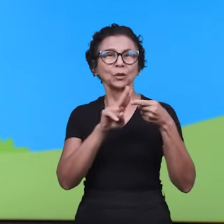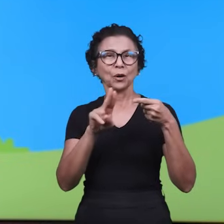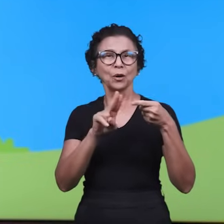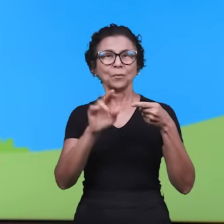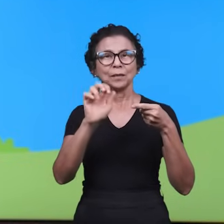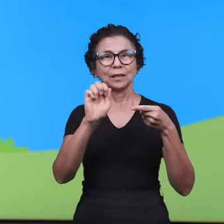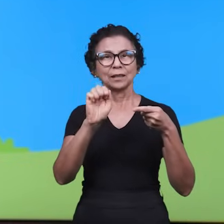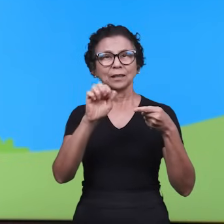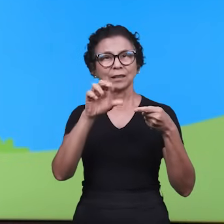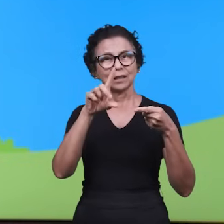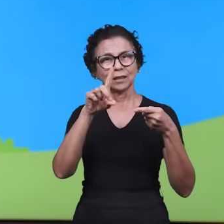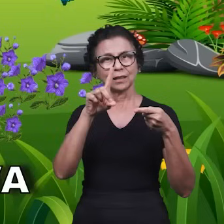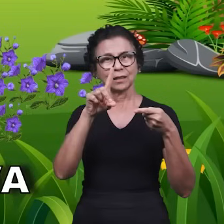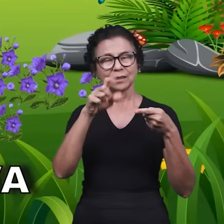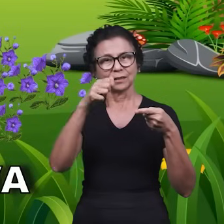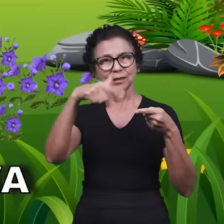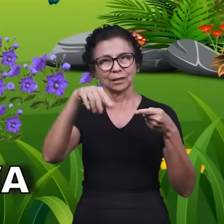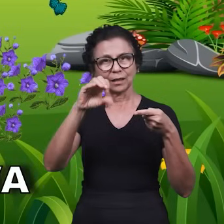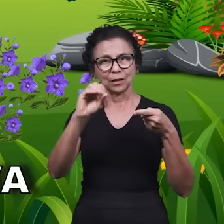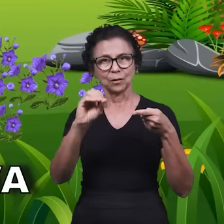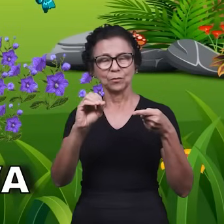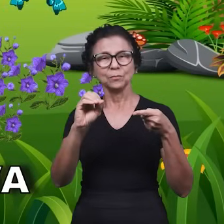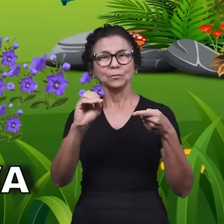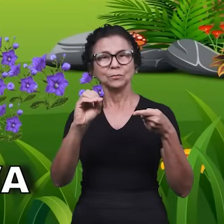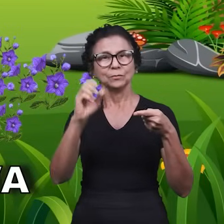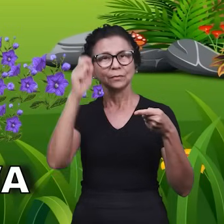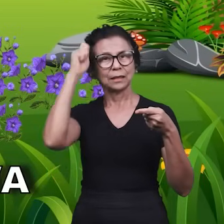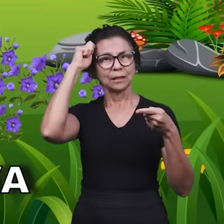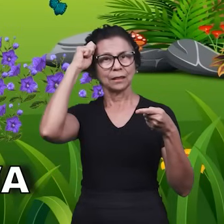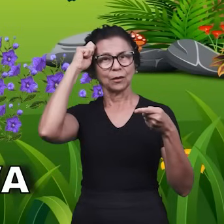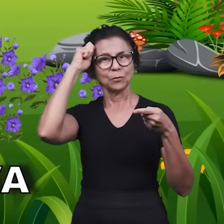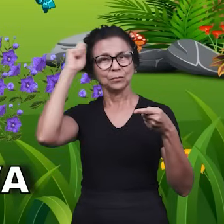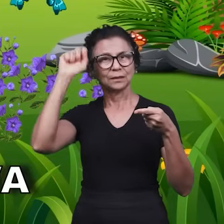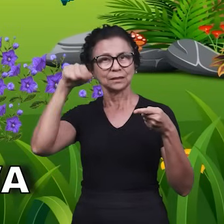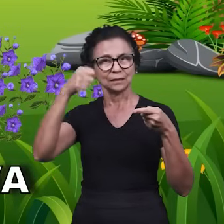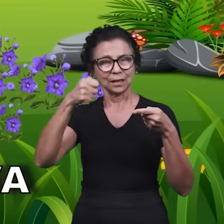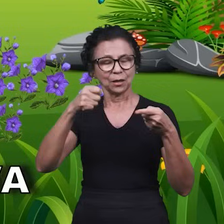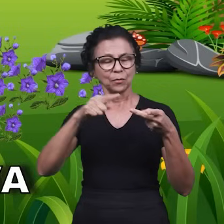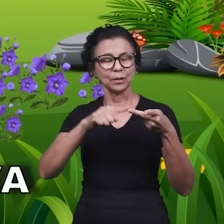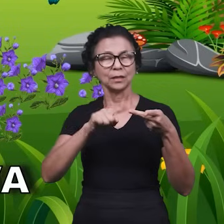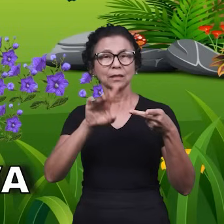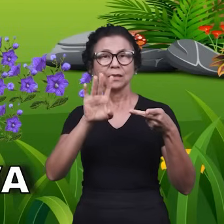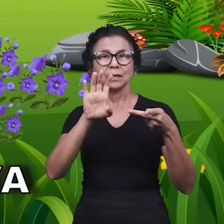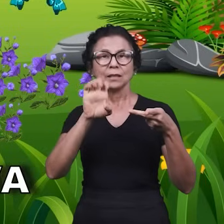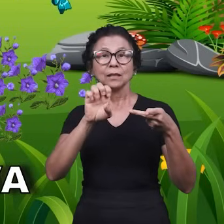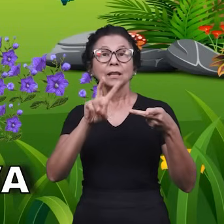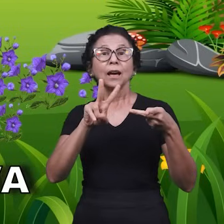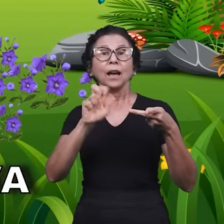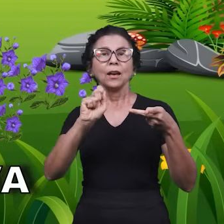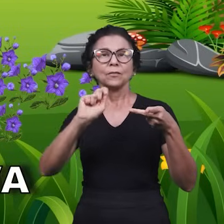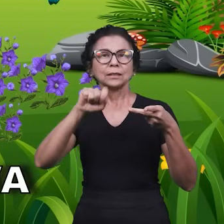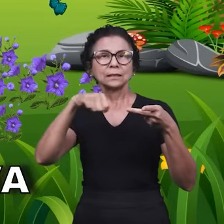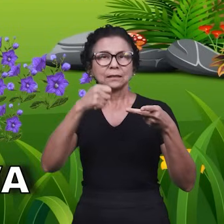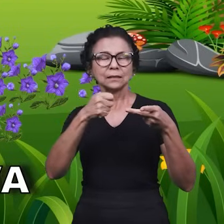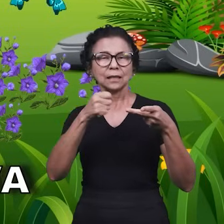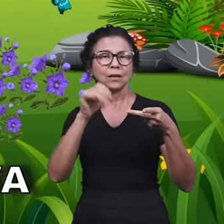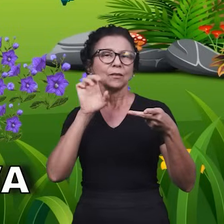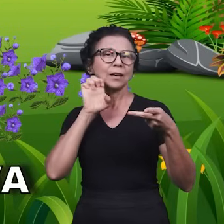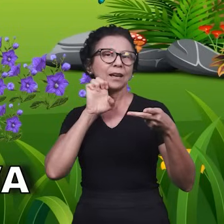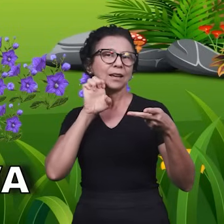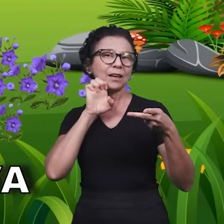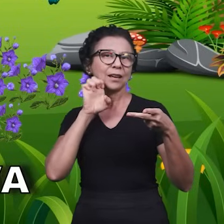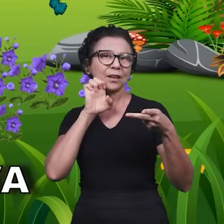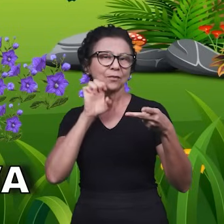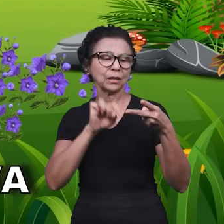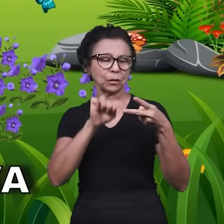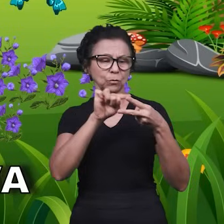deles? Isso mesmo, Adão e Eva. O desejo de Deus era que eles vivessem para